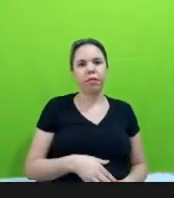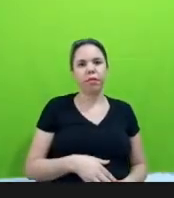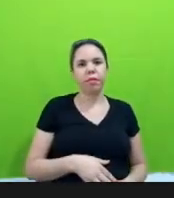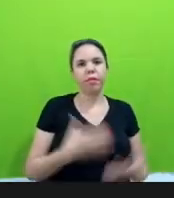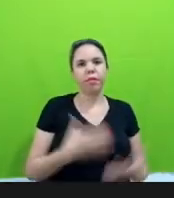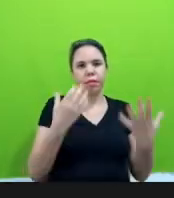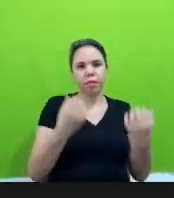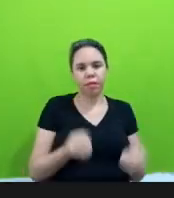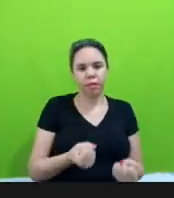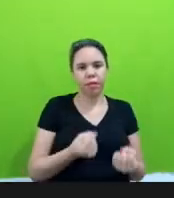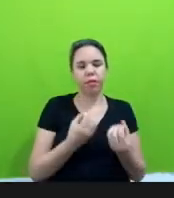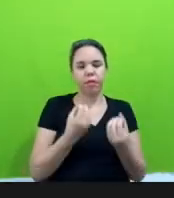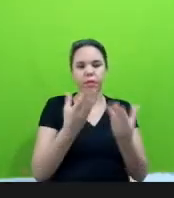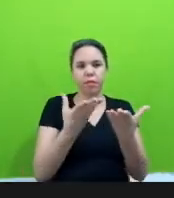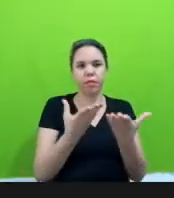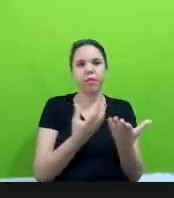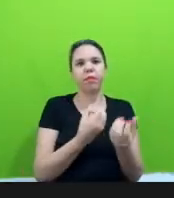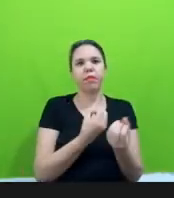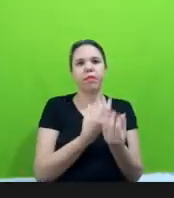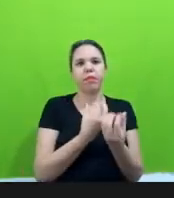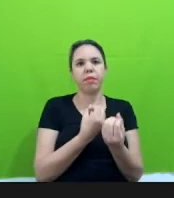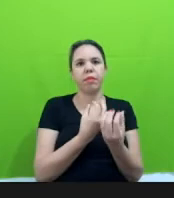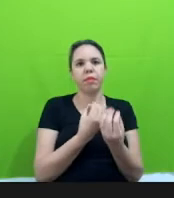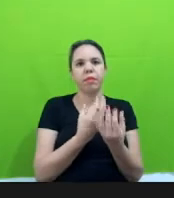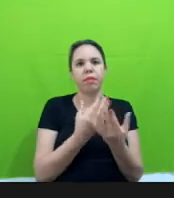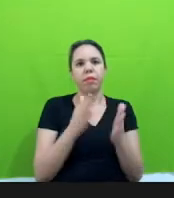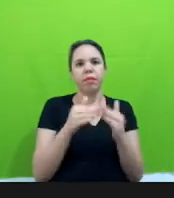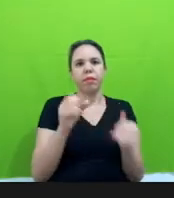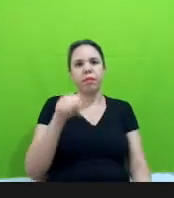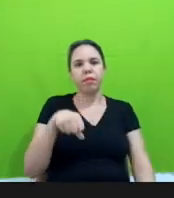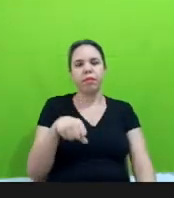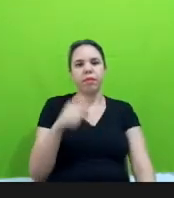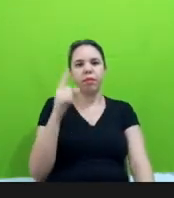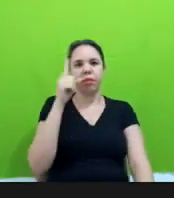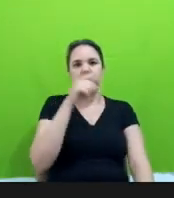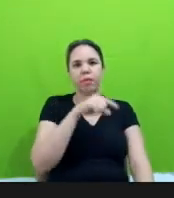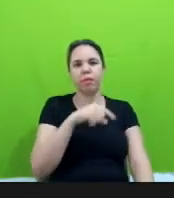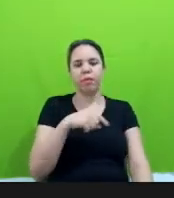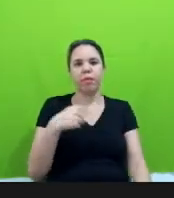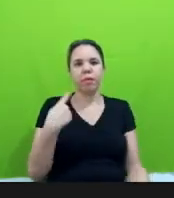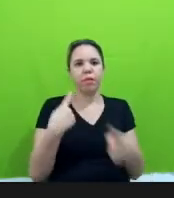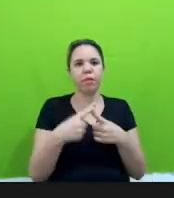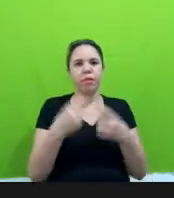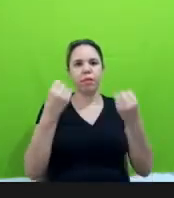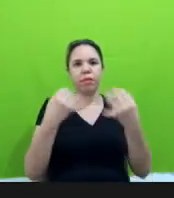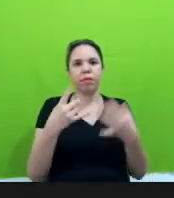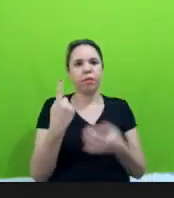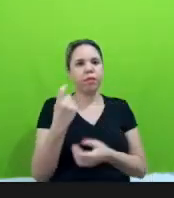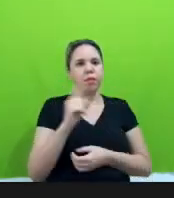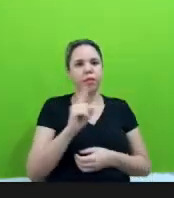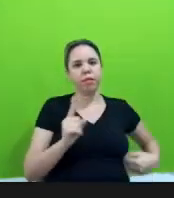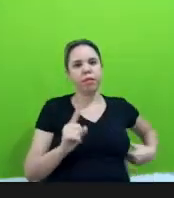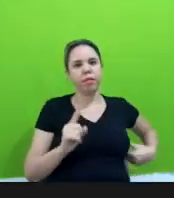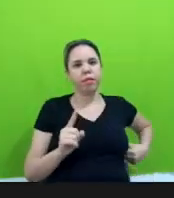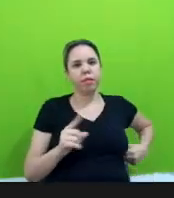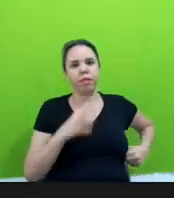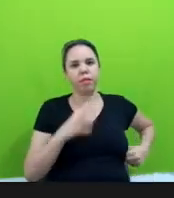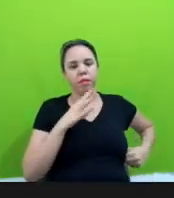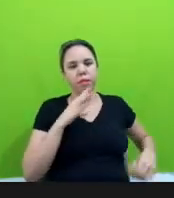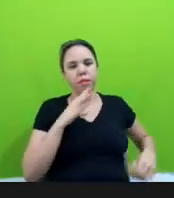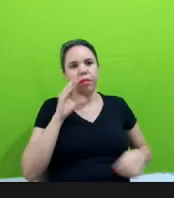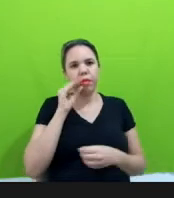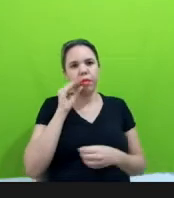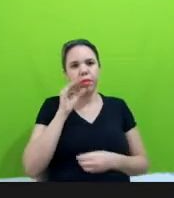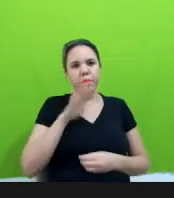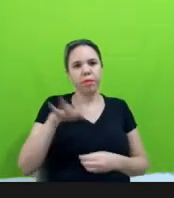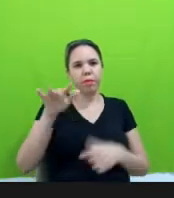informação que se busca, que o cidadão está solicitando, vai ser difícil mesmo, até porque esse relato não é único e eu conheço servidores que